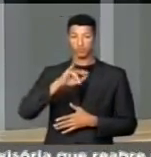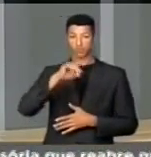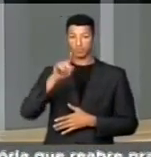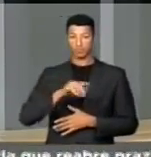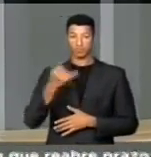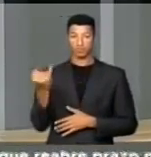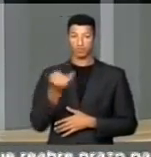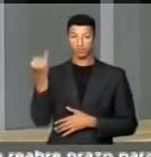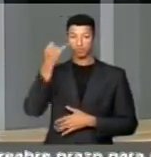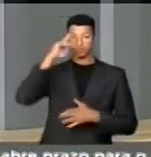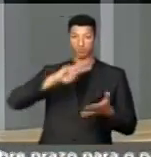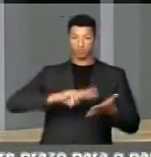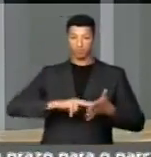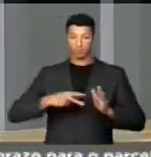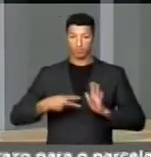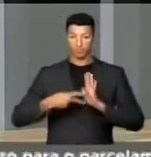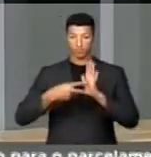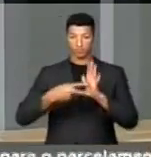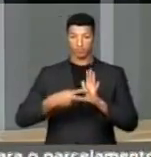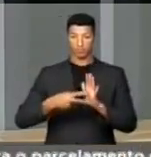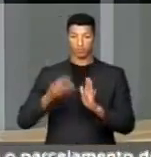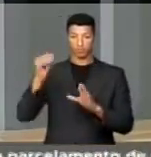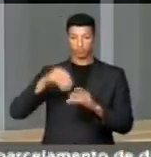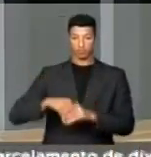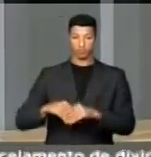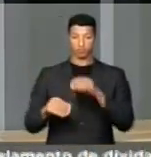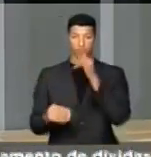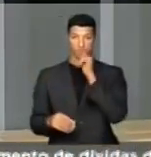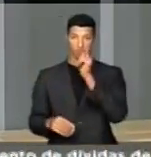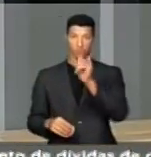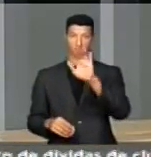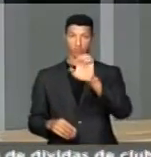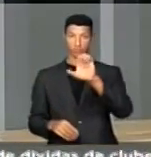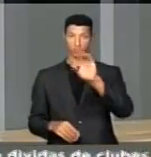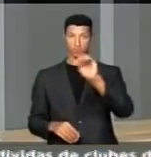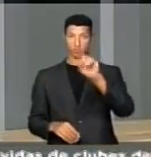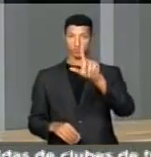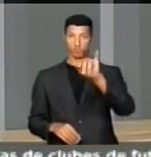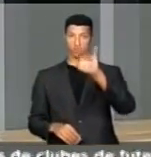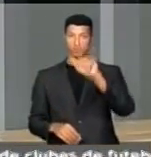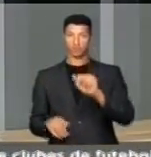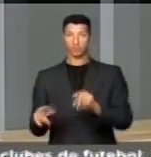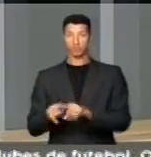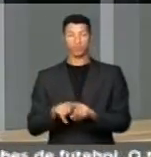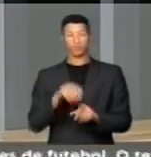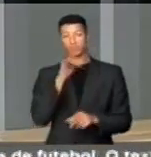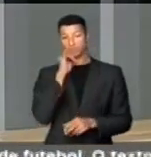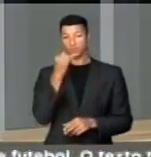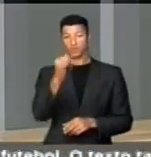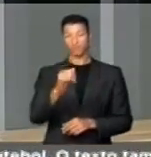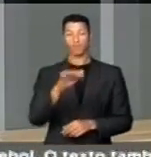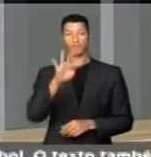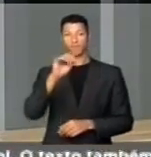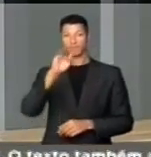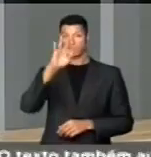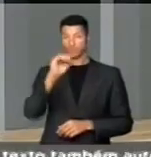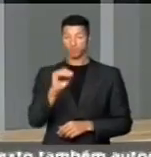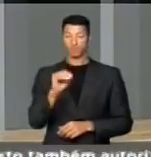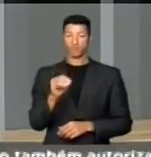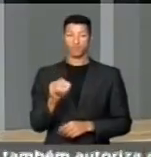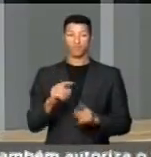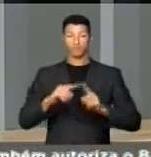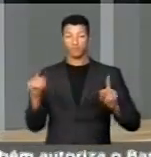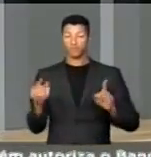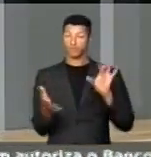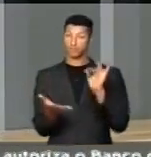importante e significativa no campo da energia eólica e da energia fotovoltaica.